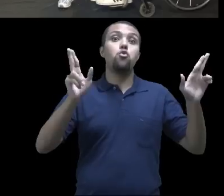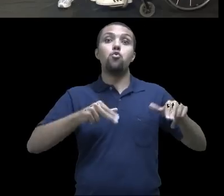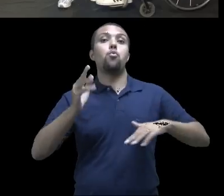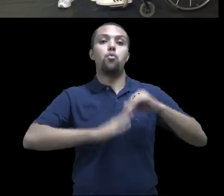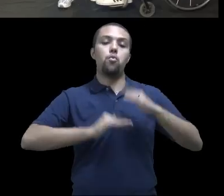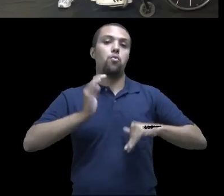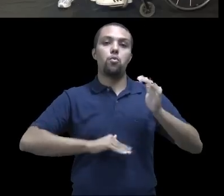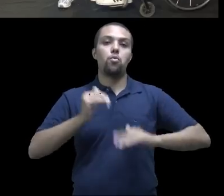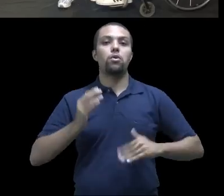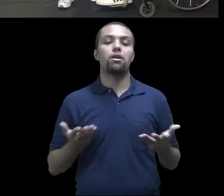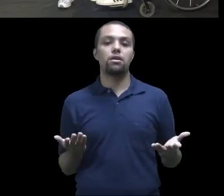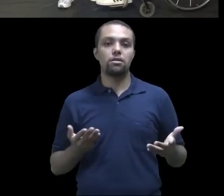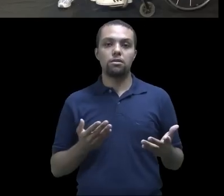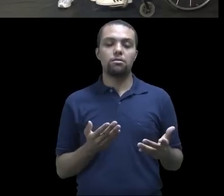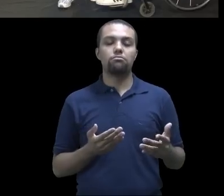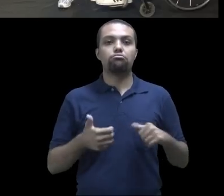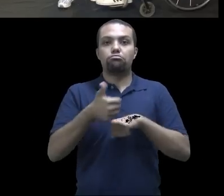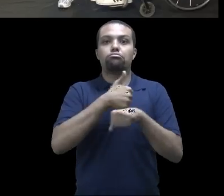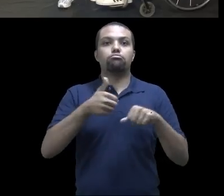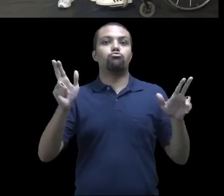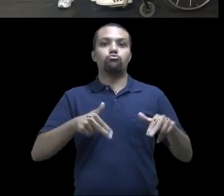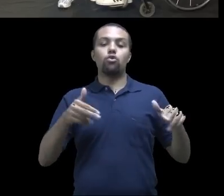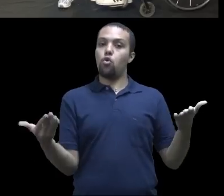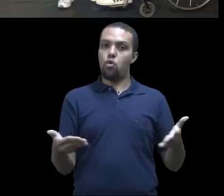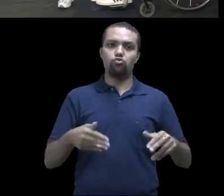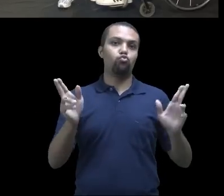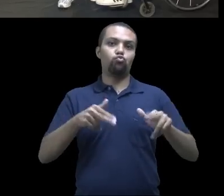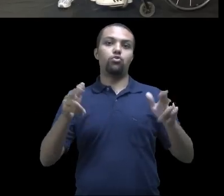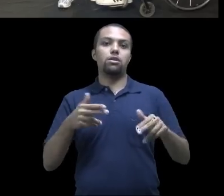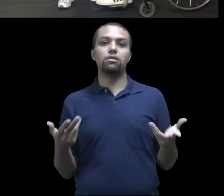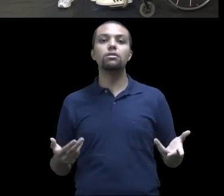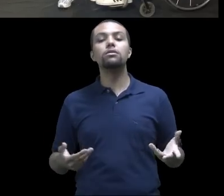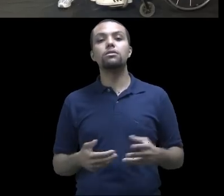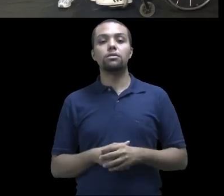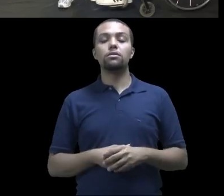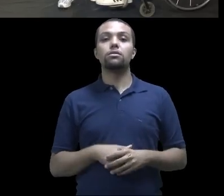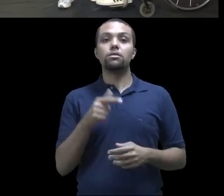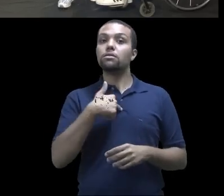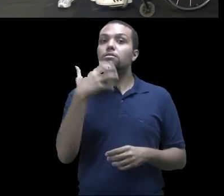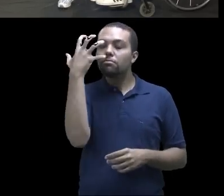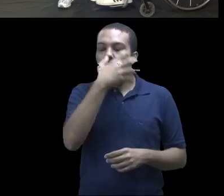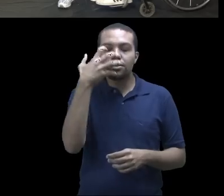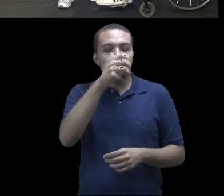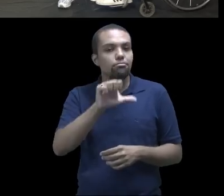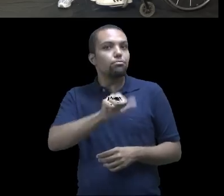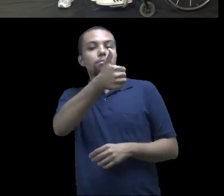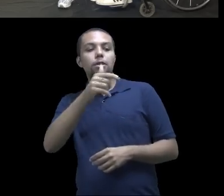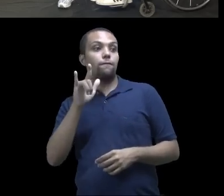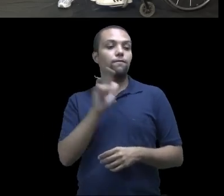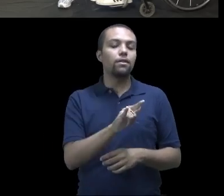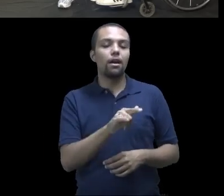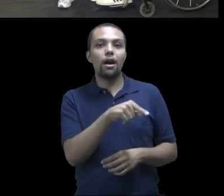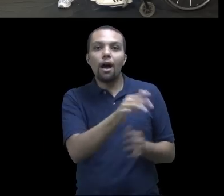mas nunca pratiquei assim ele profissionalmente, igual estou hoje. Sim. E foi a paixão à primeira vista